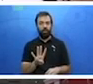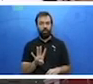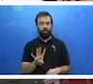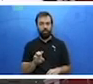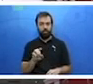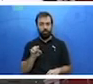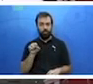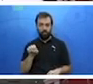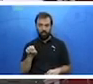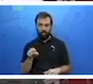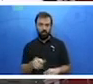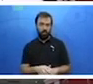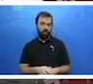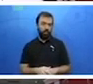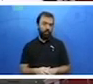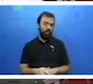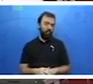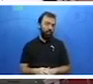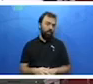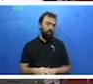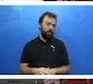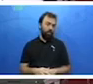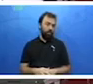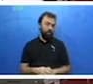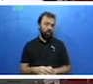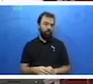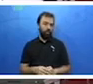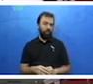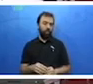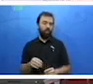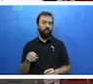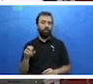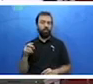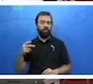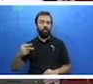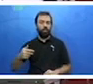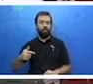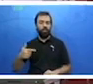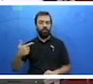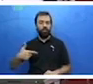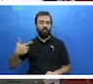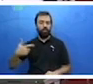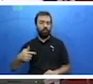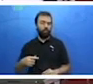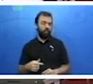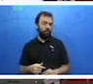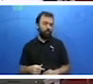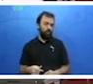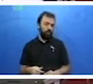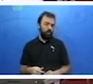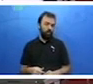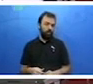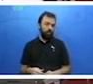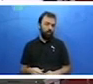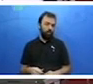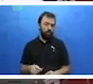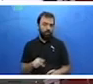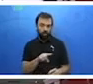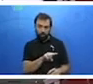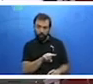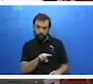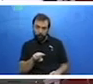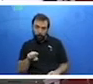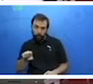aproximadamente. Olha lá, depois a segunda maior, Centro-Oeste, mas ela é 1.500.000